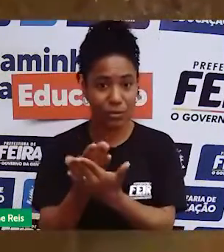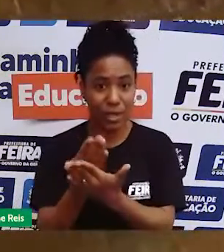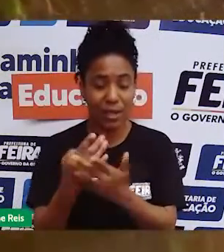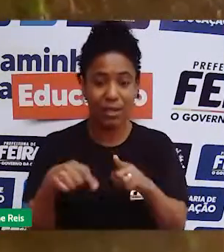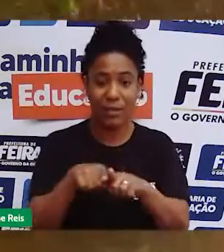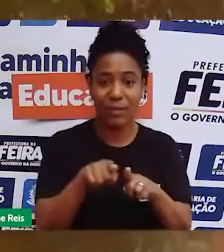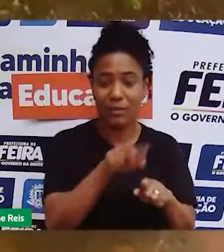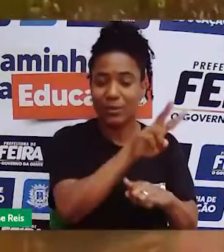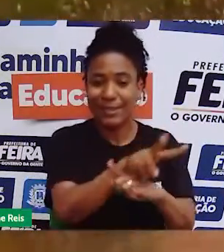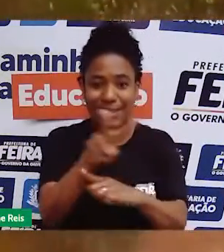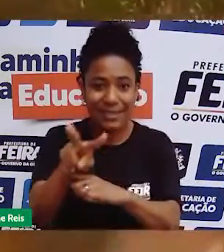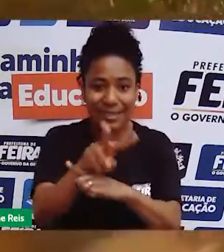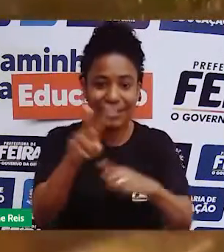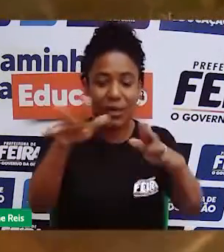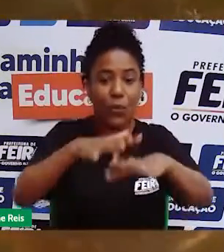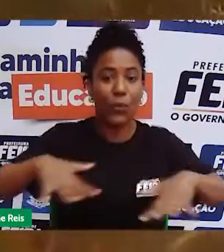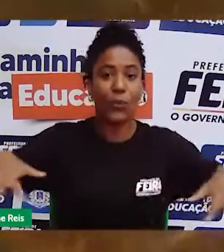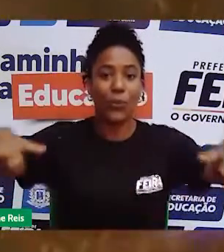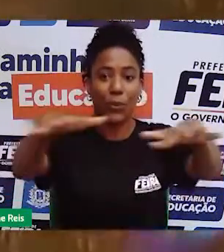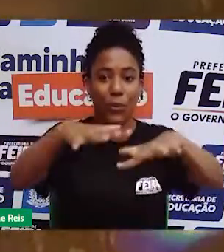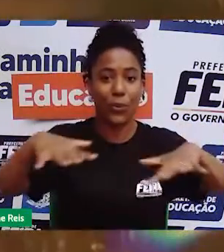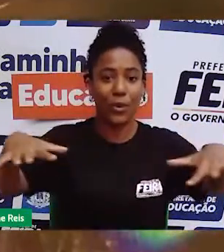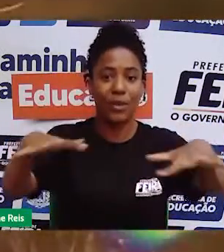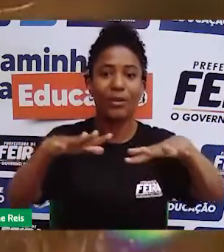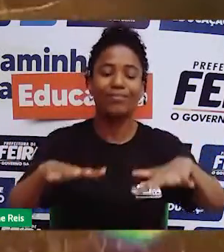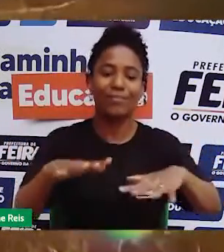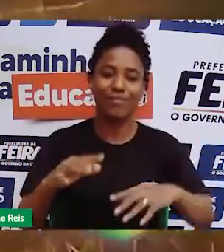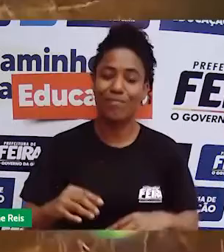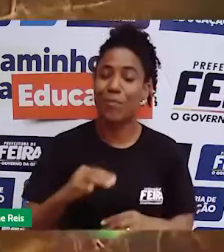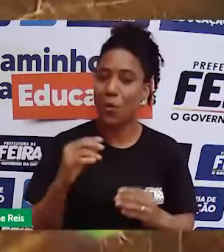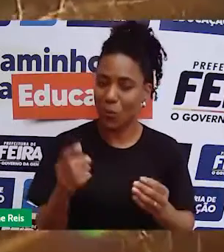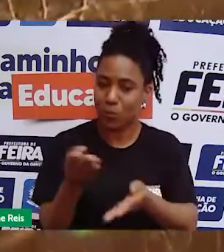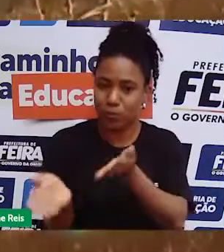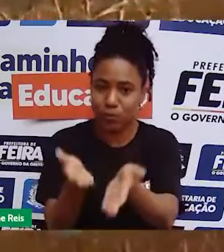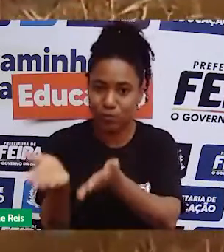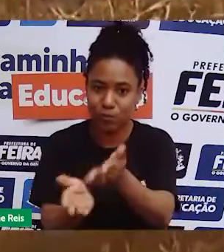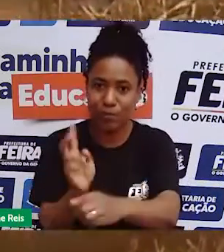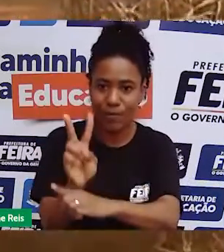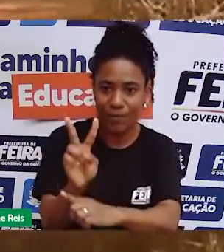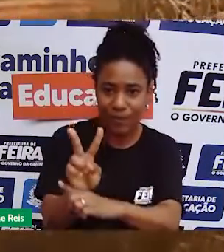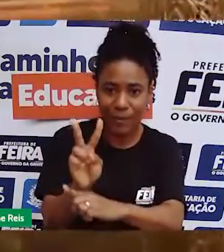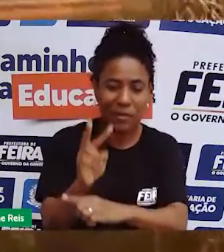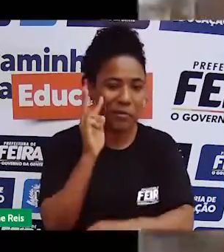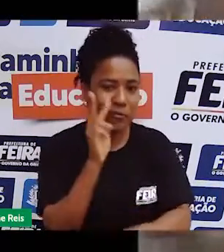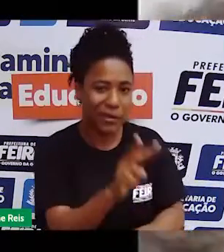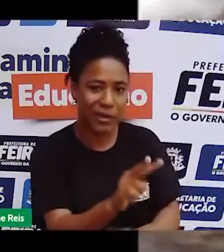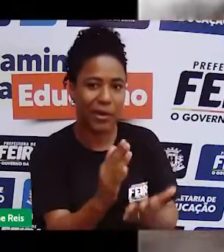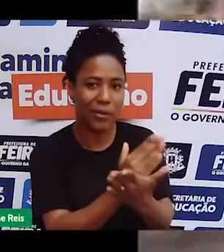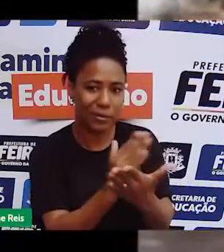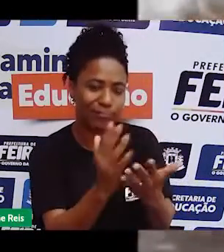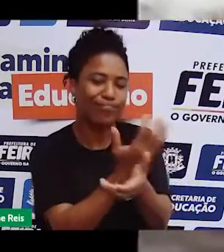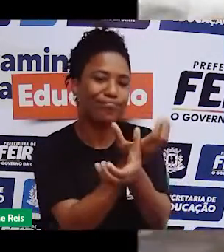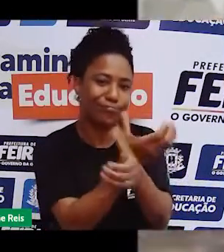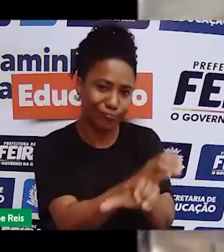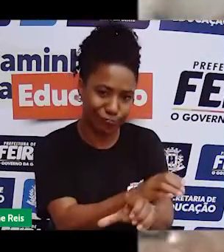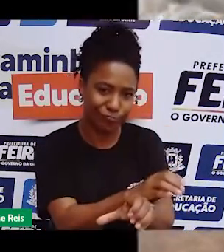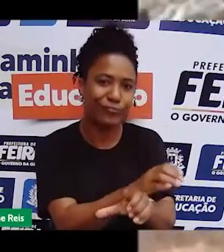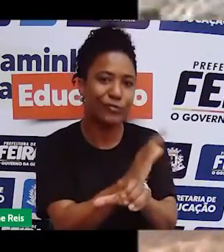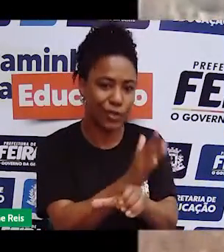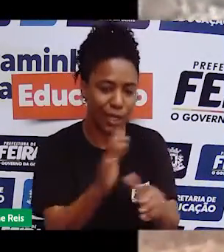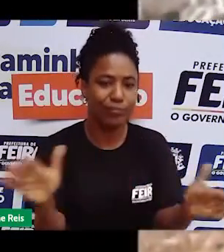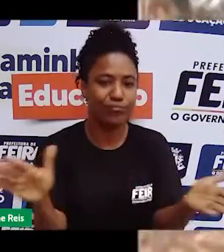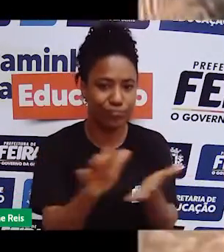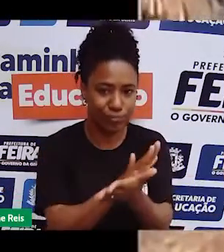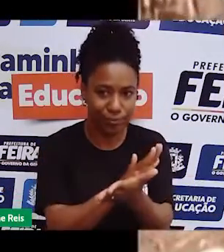estão preservados. Mais da metade do ecossistema apresenta algum tipo de degradação. A devastação da